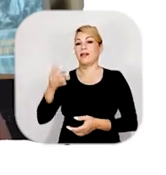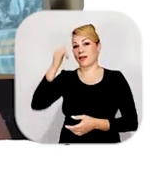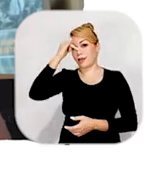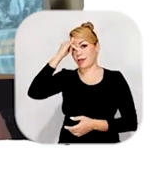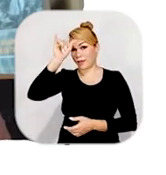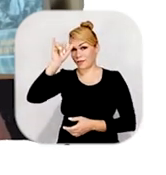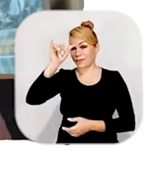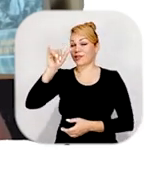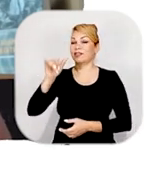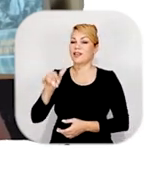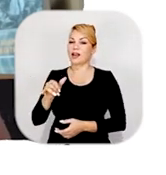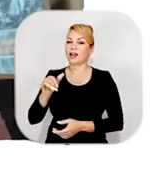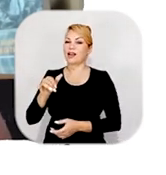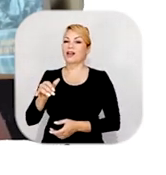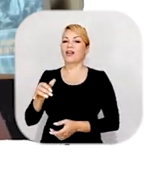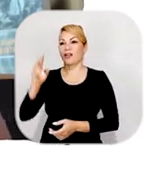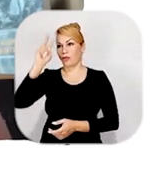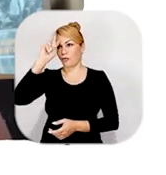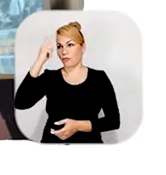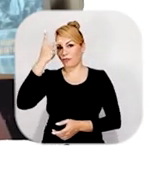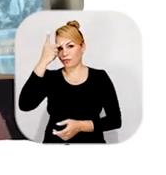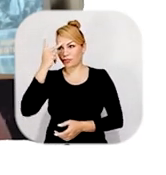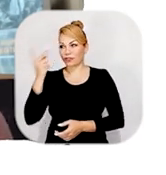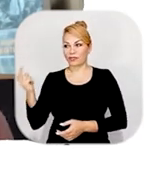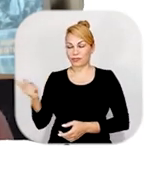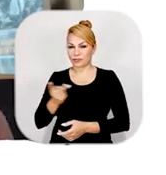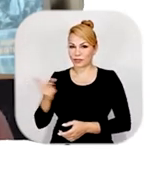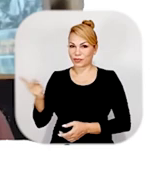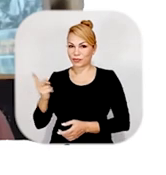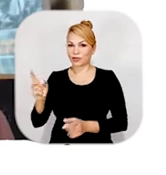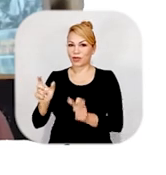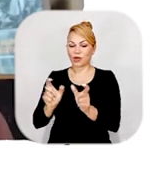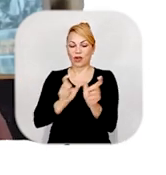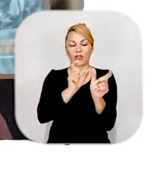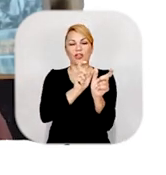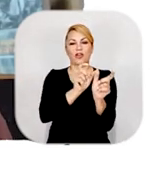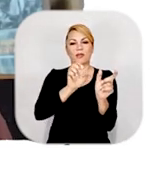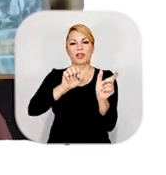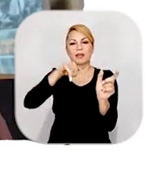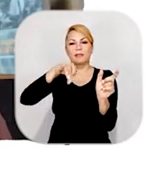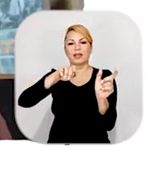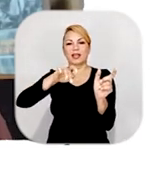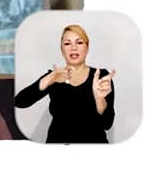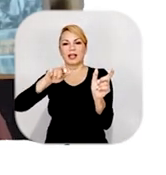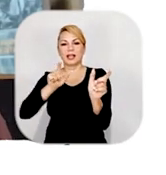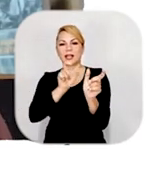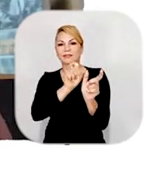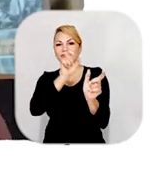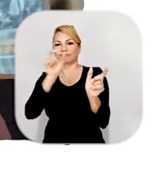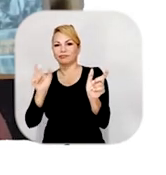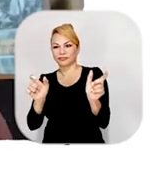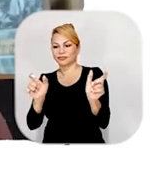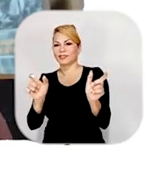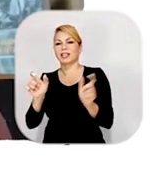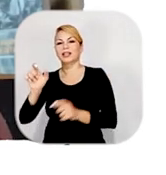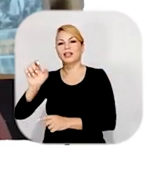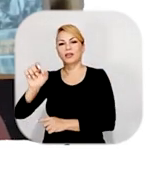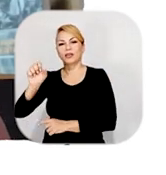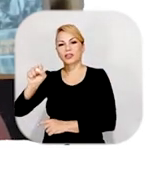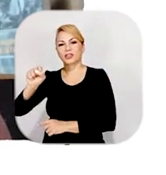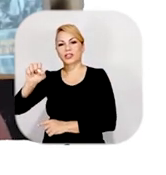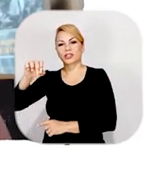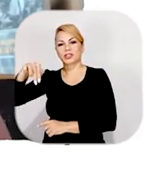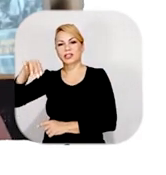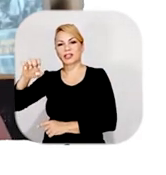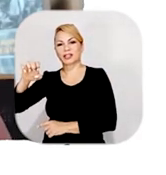artigos dele, ele colocava Heinrich Snetlag, né? Ele, desde criança, ele ouviu falar do